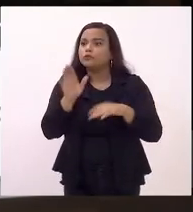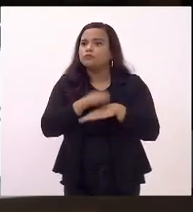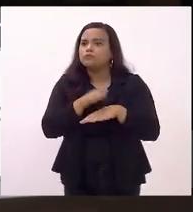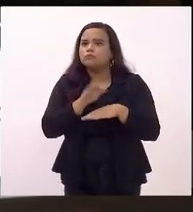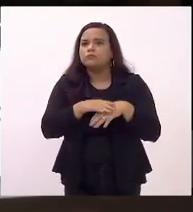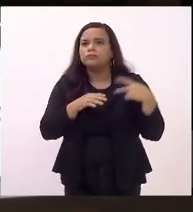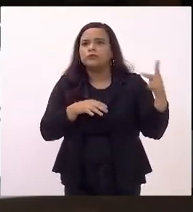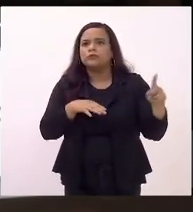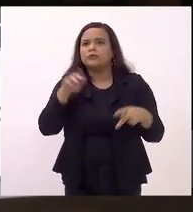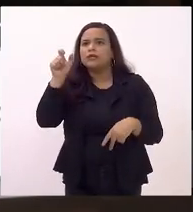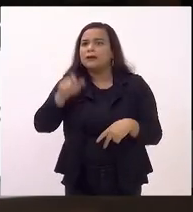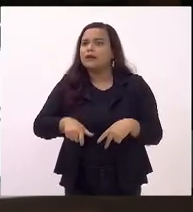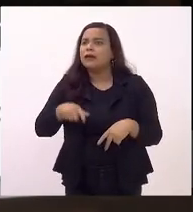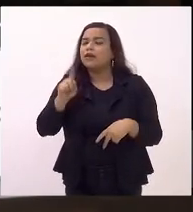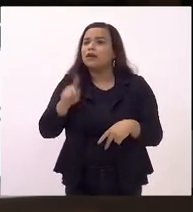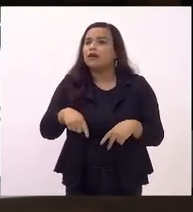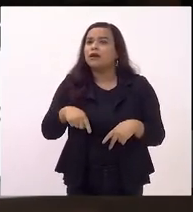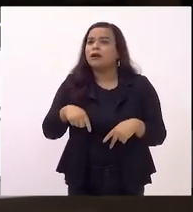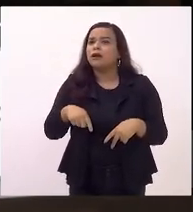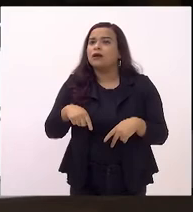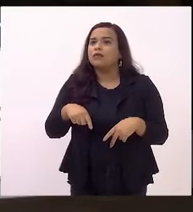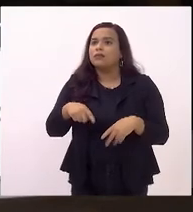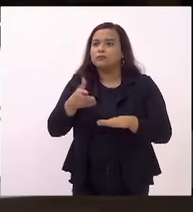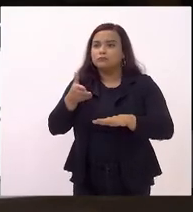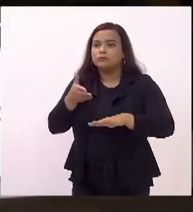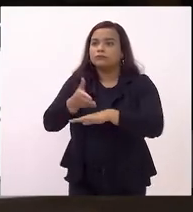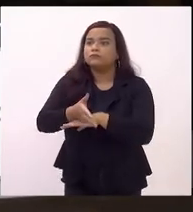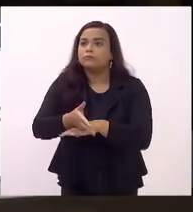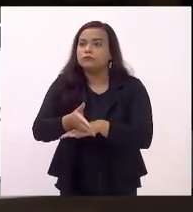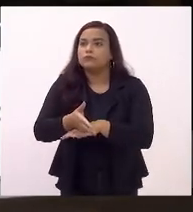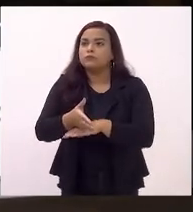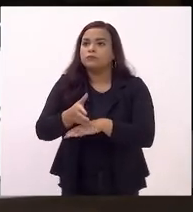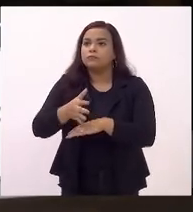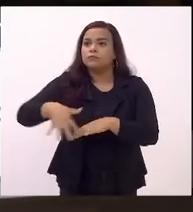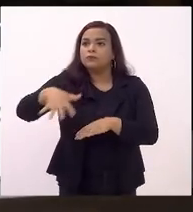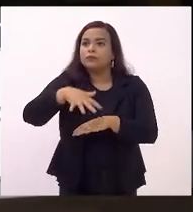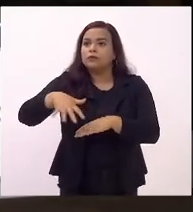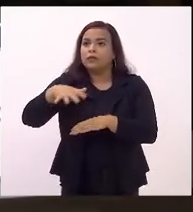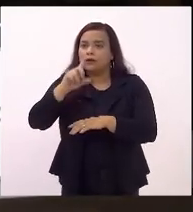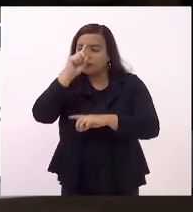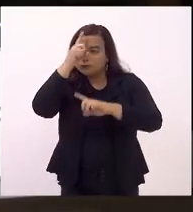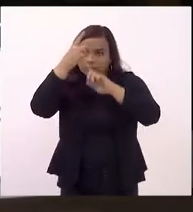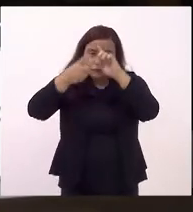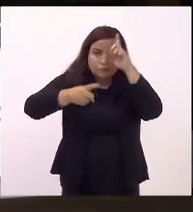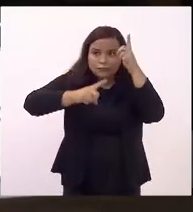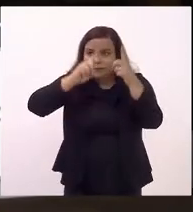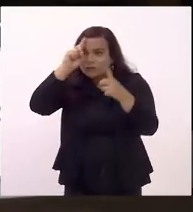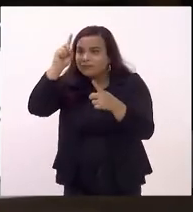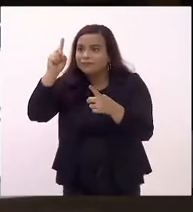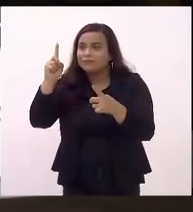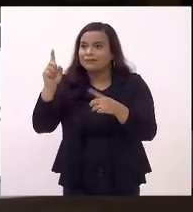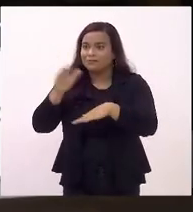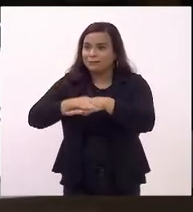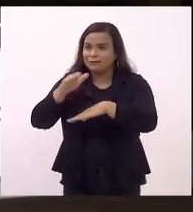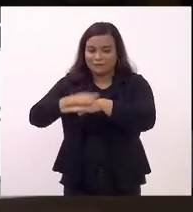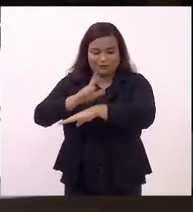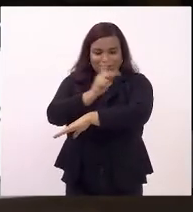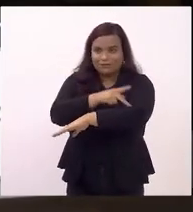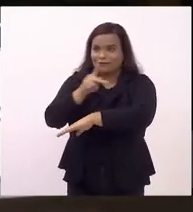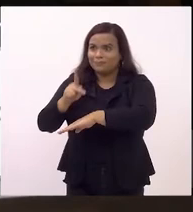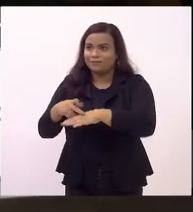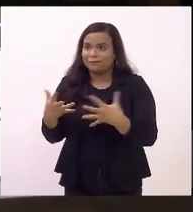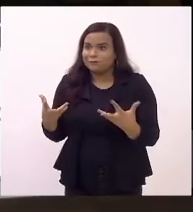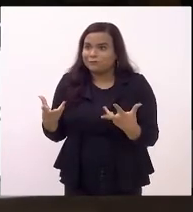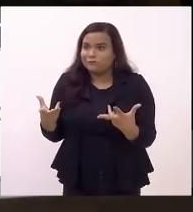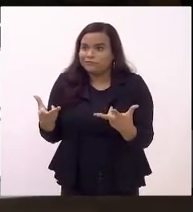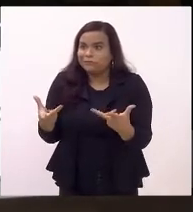é aquele docente que intervém no ato criativo do fazer pedagógico. É no momento